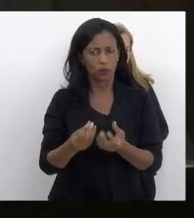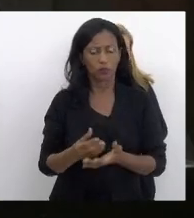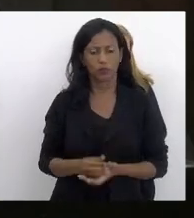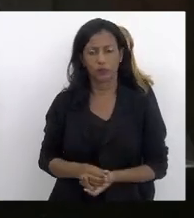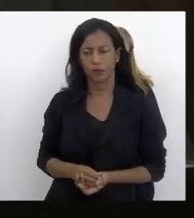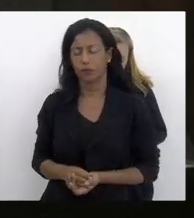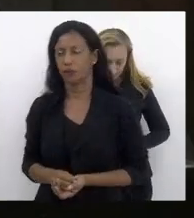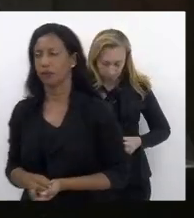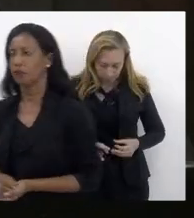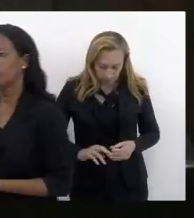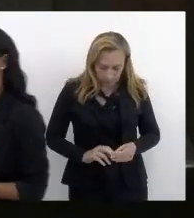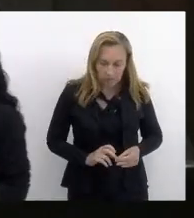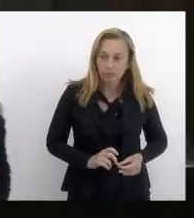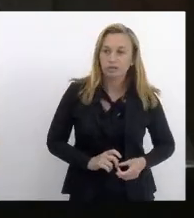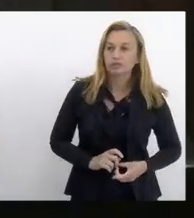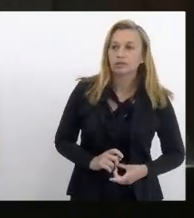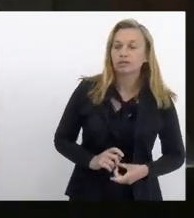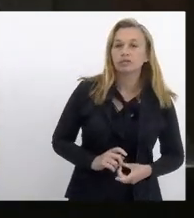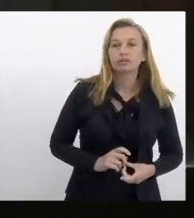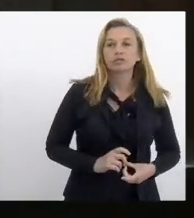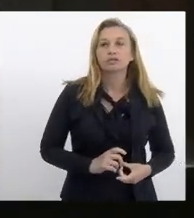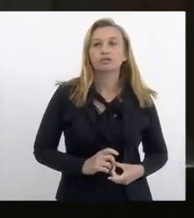haja essa restrição,